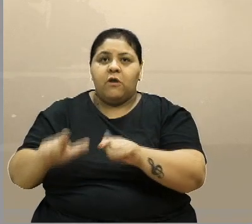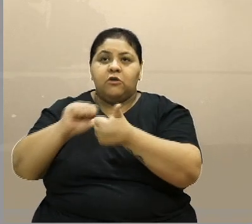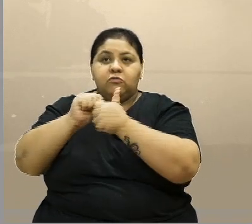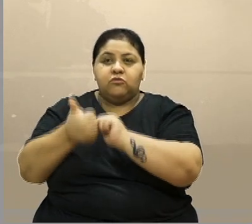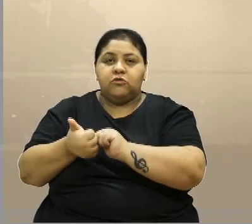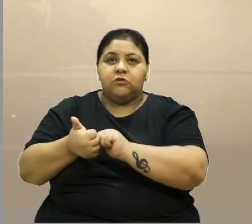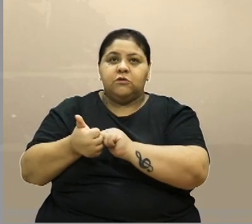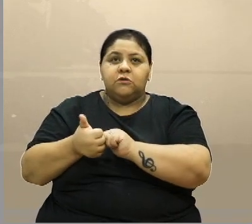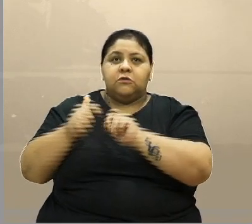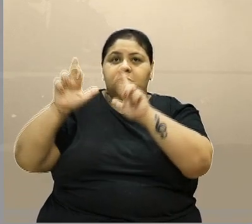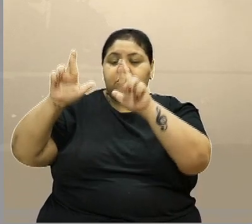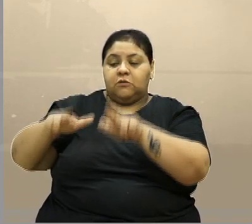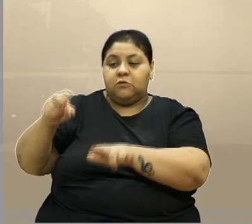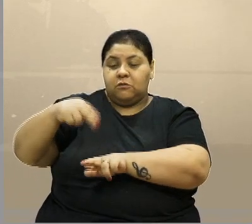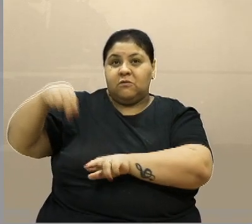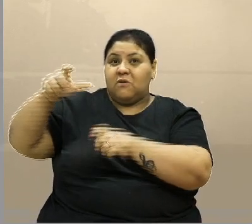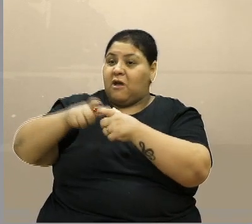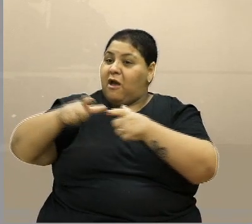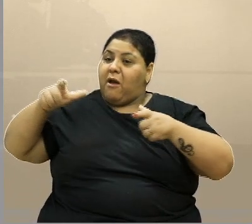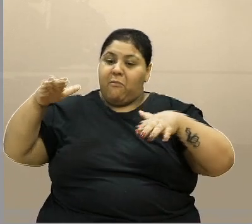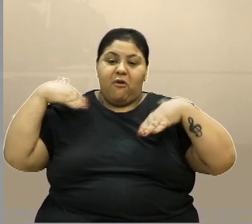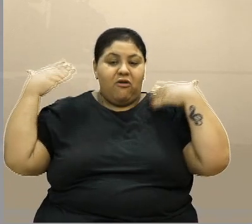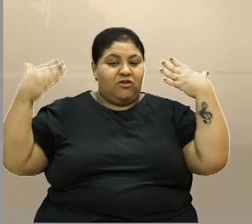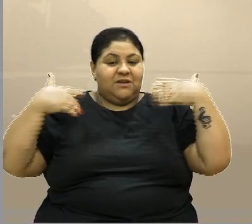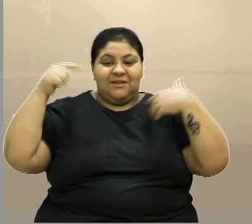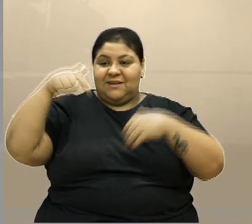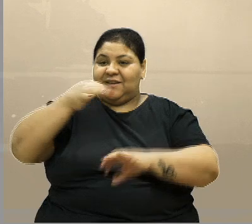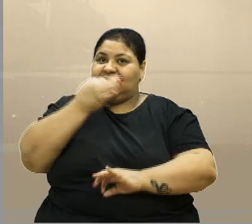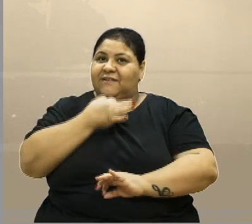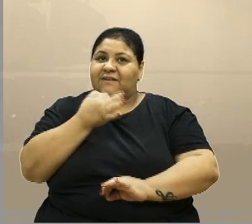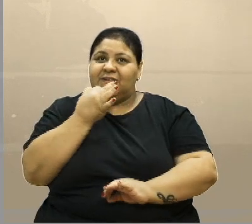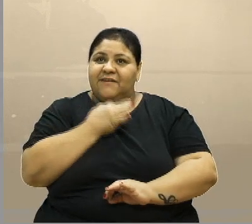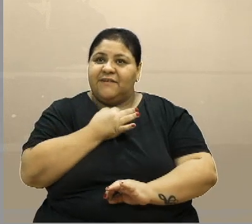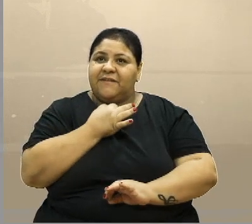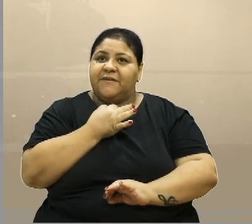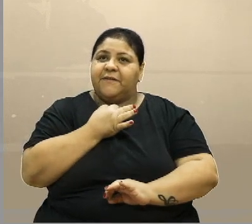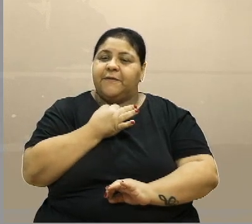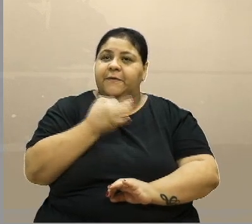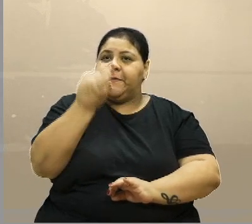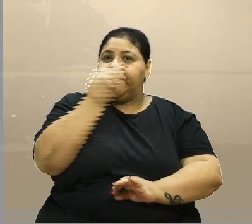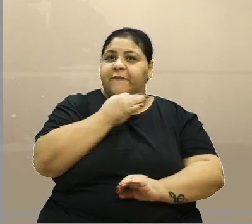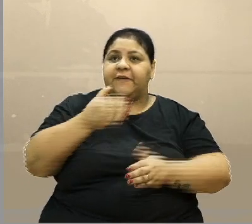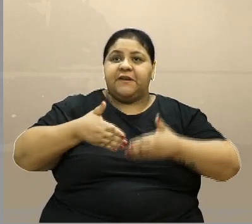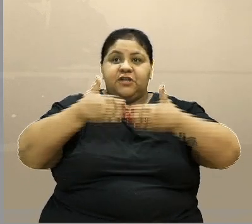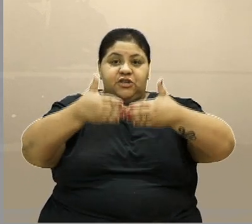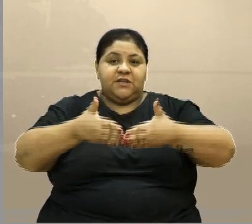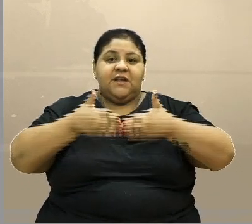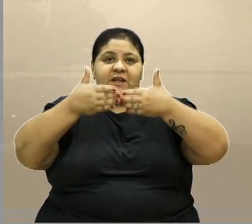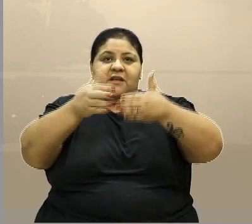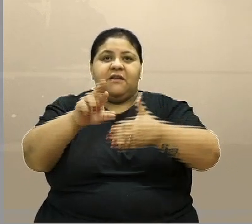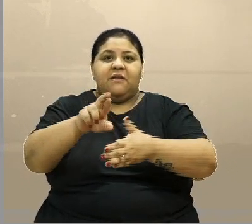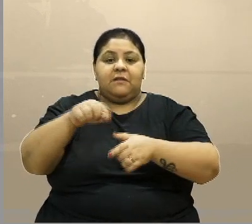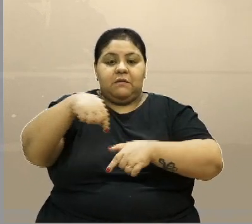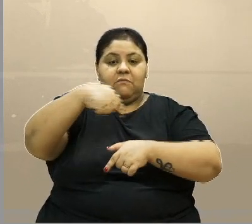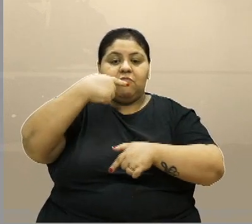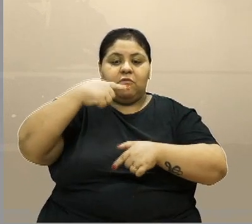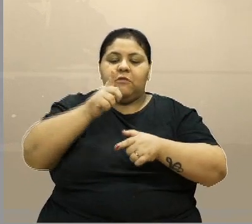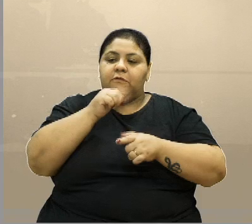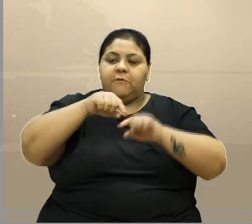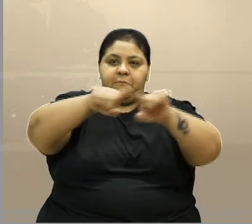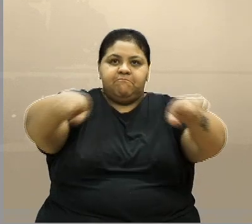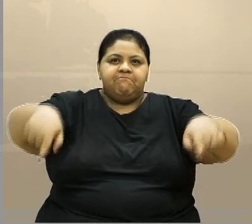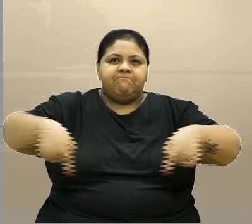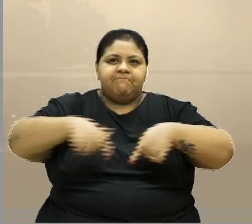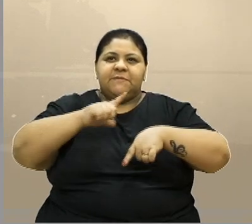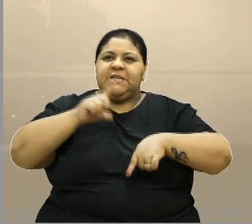a maior área de lazer do município até hoje, o hangar do programa Caxias Navegar na Represa. E aí tem